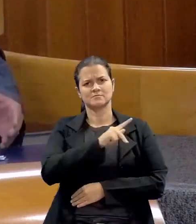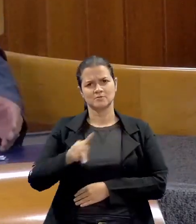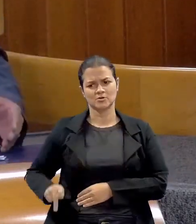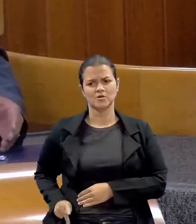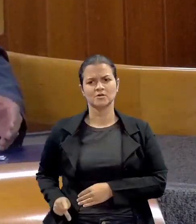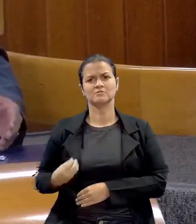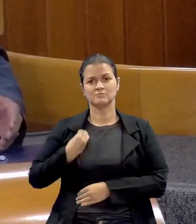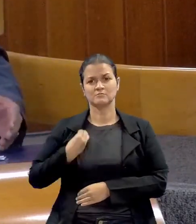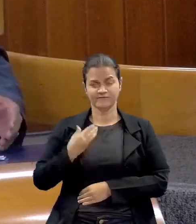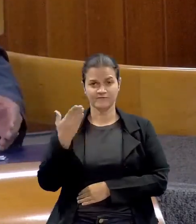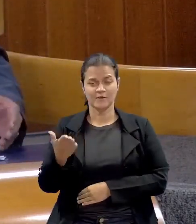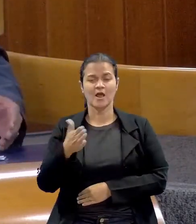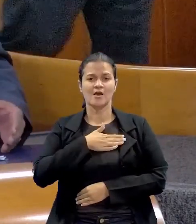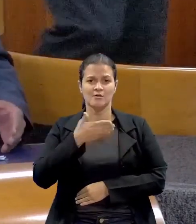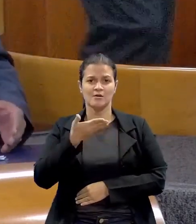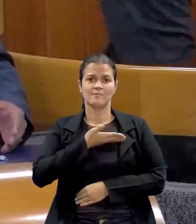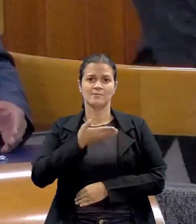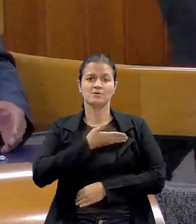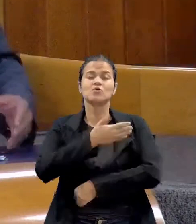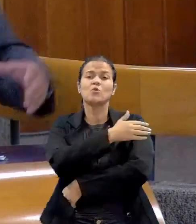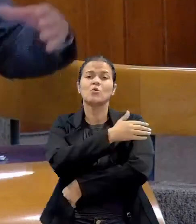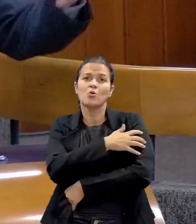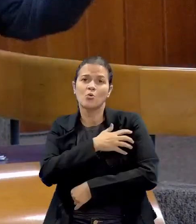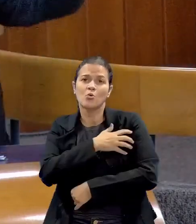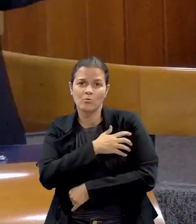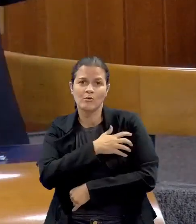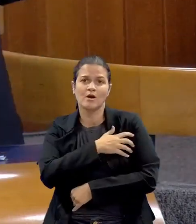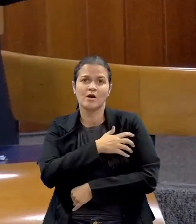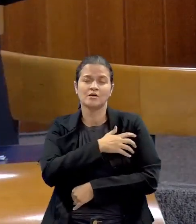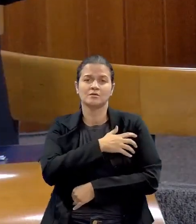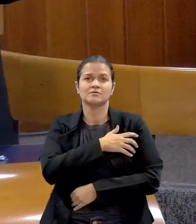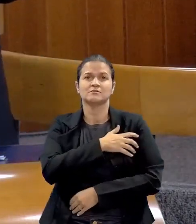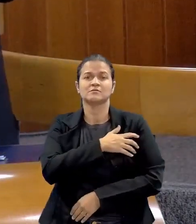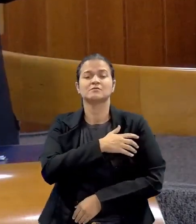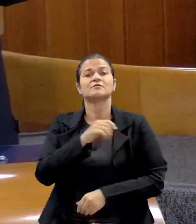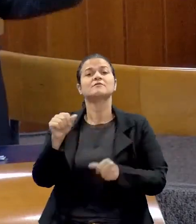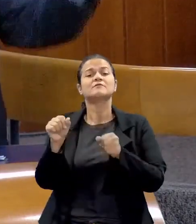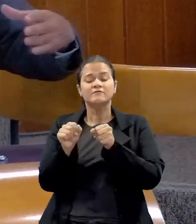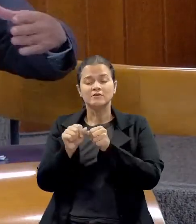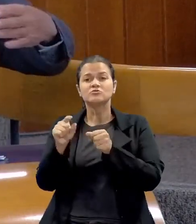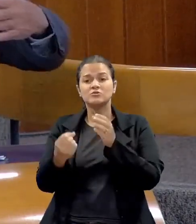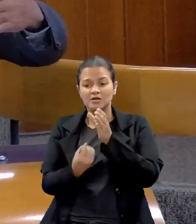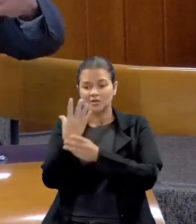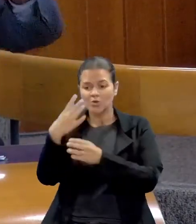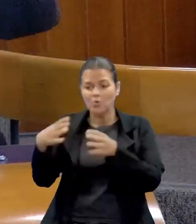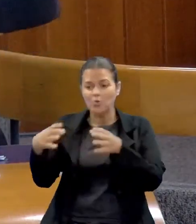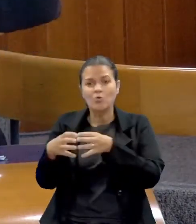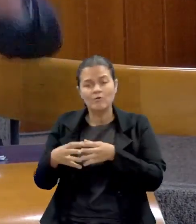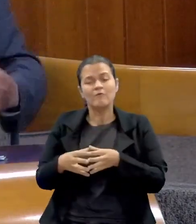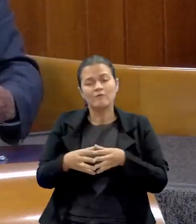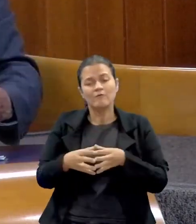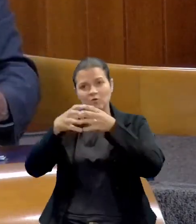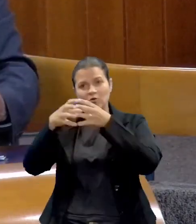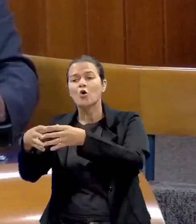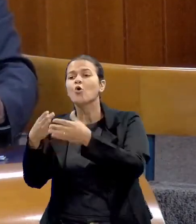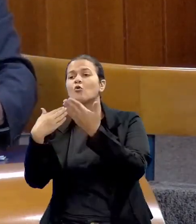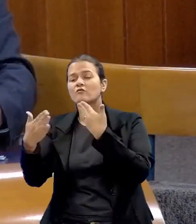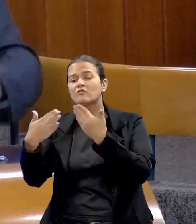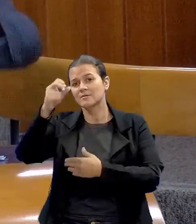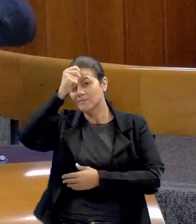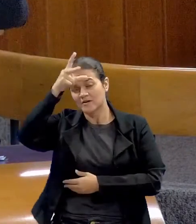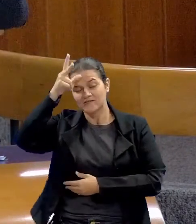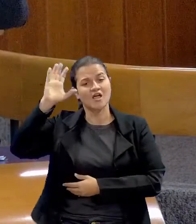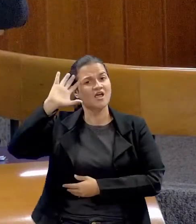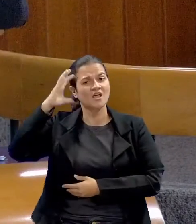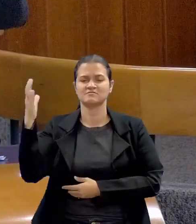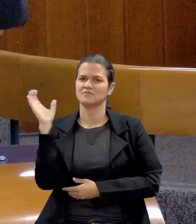exercício, meu amigo Romário Policarpo, uma comissão, vamos até o prefeito, para que tome as devidas providências,